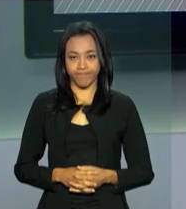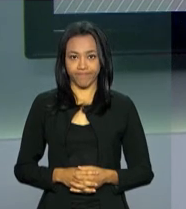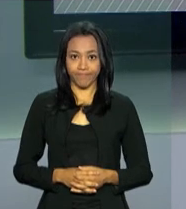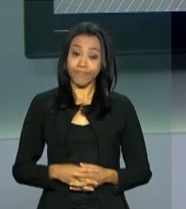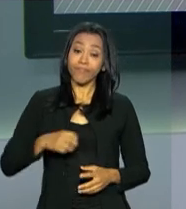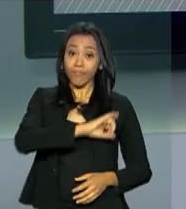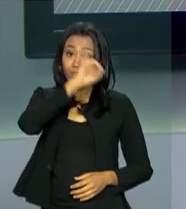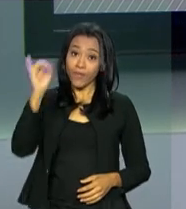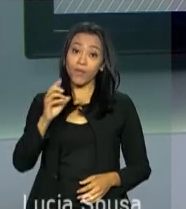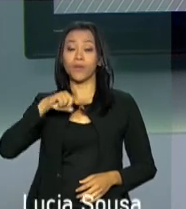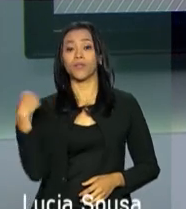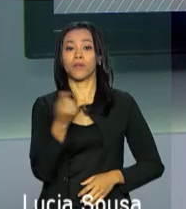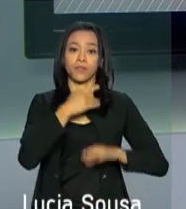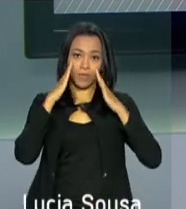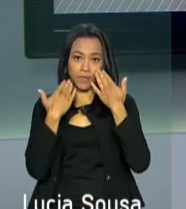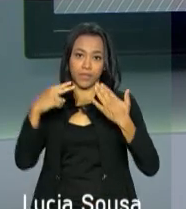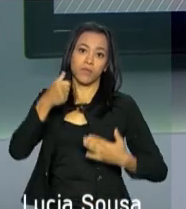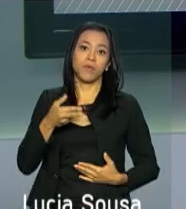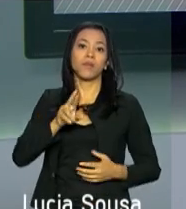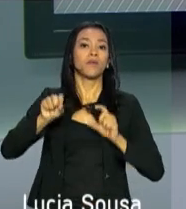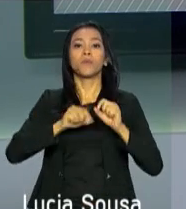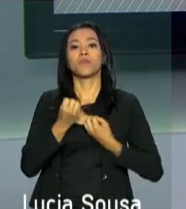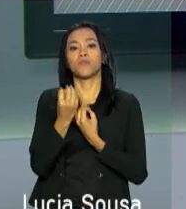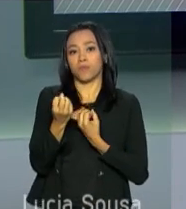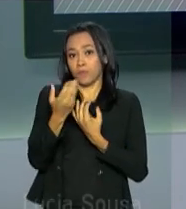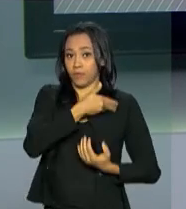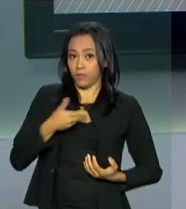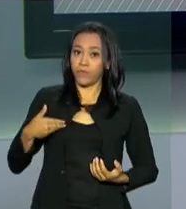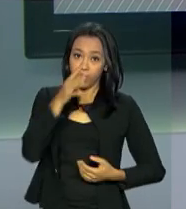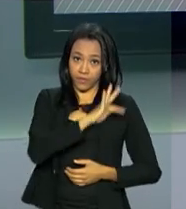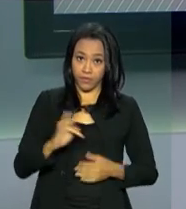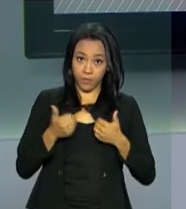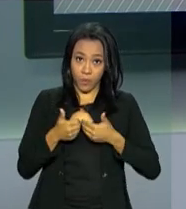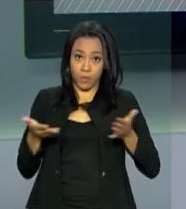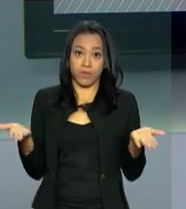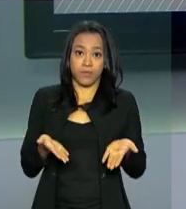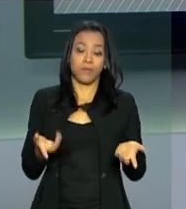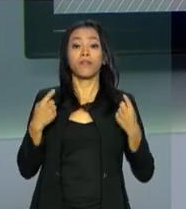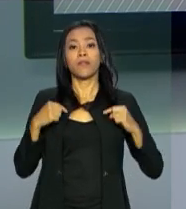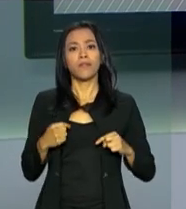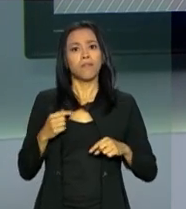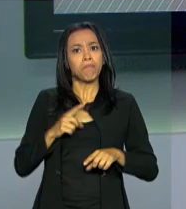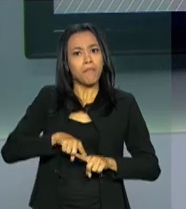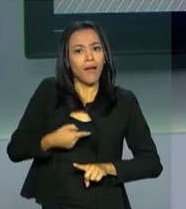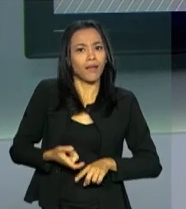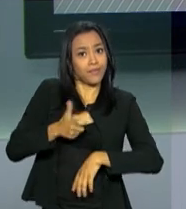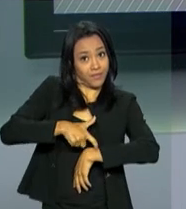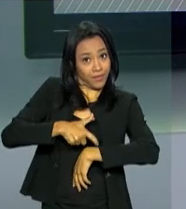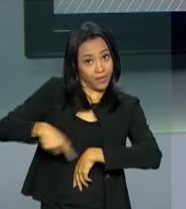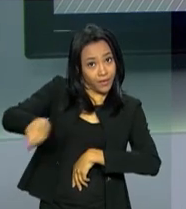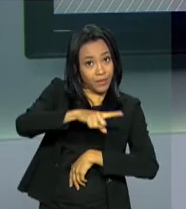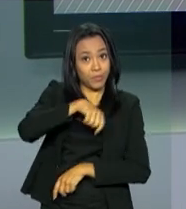olá o repórter nbr com as notícias do governo federal começa agora mais tempo para os alunos o